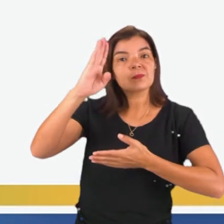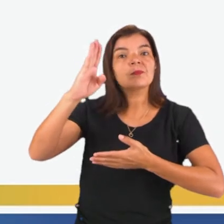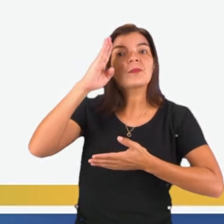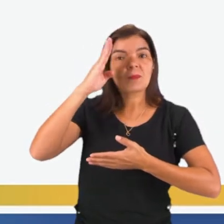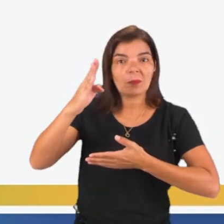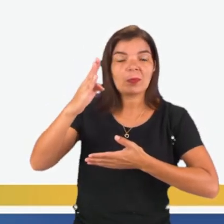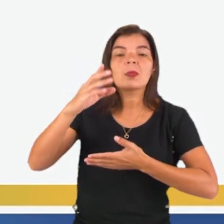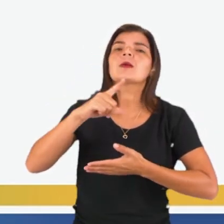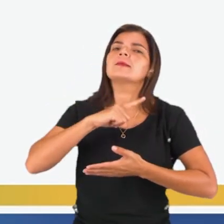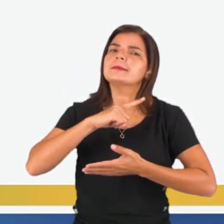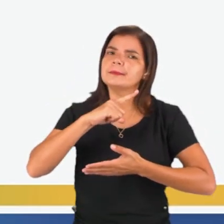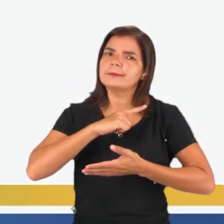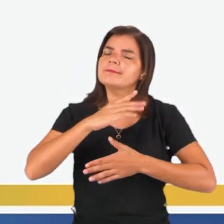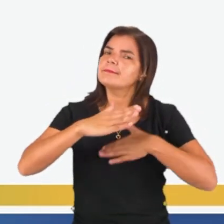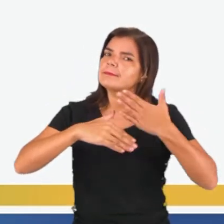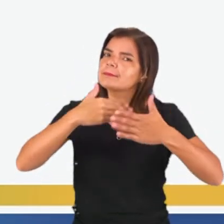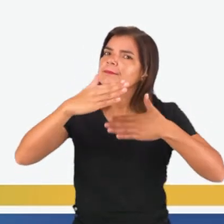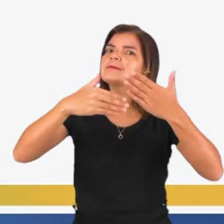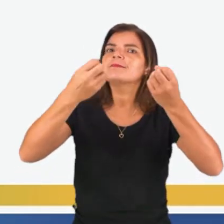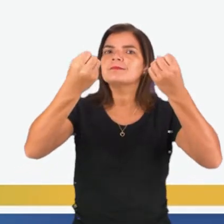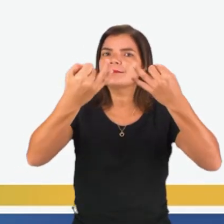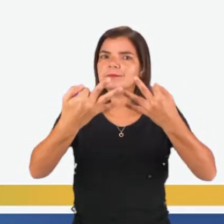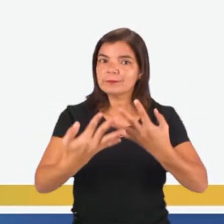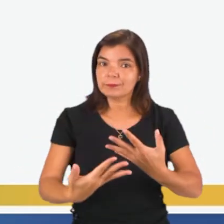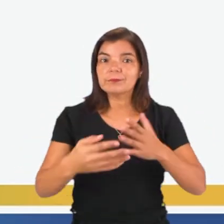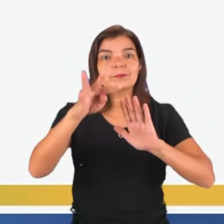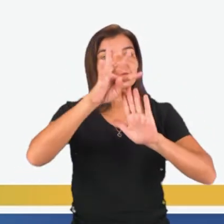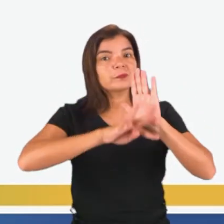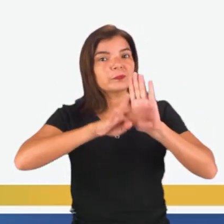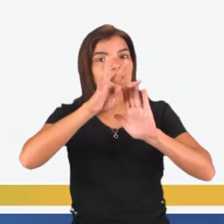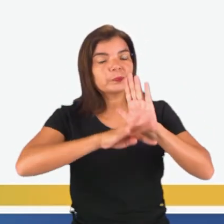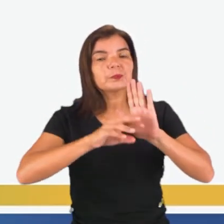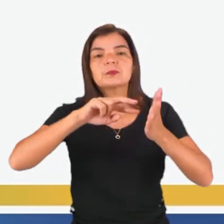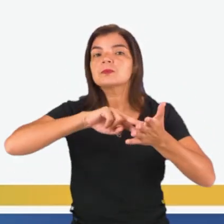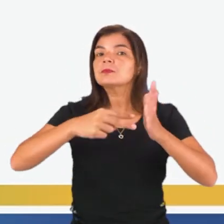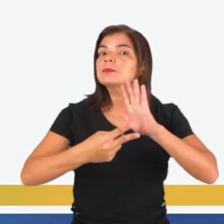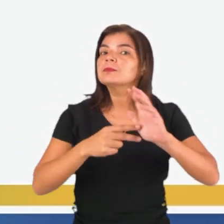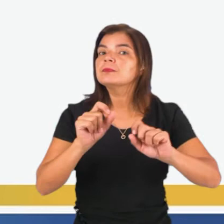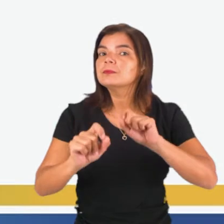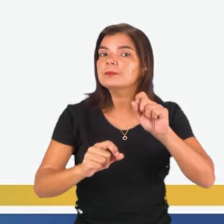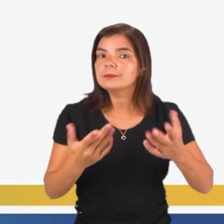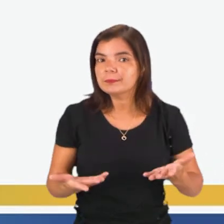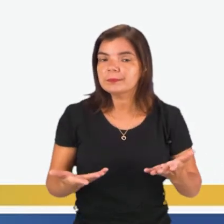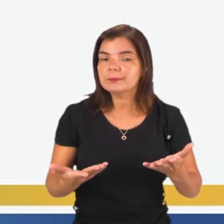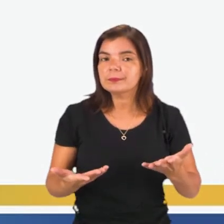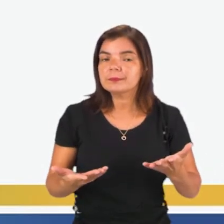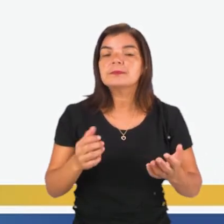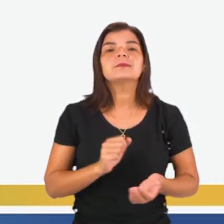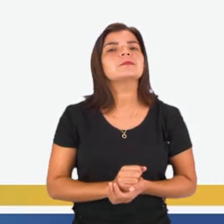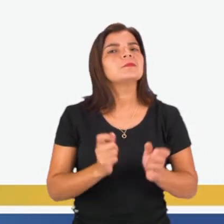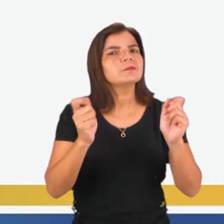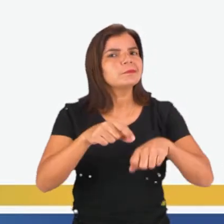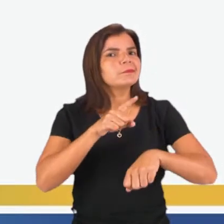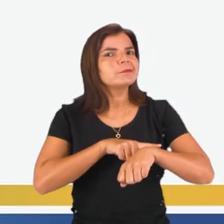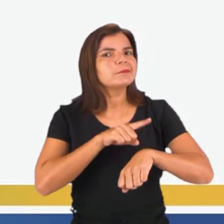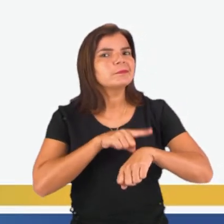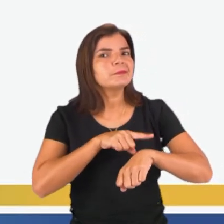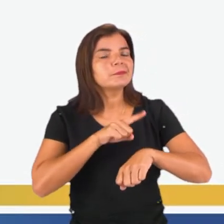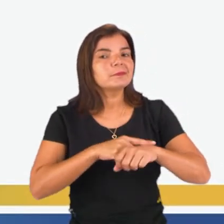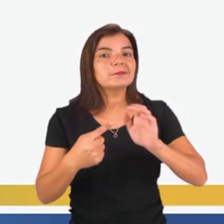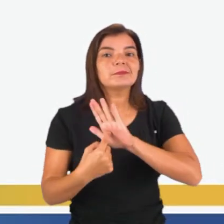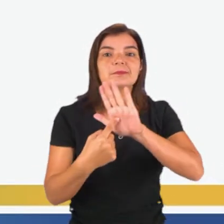principais que serão desenvolvidas no editorial. Ou seja, aqui é o momento